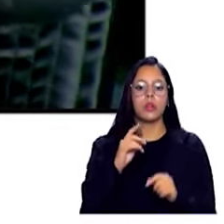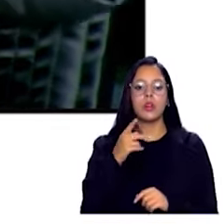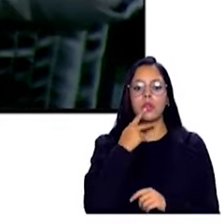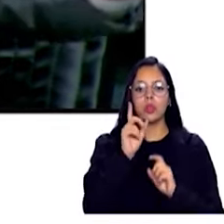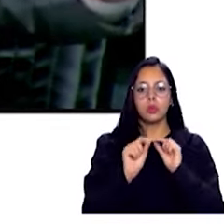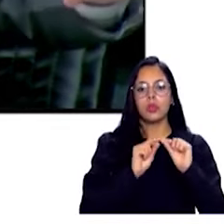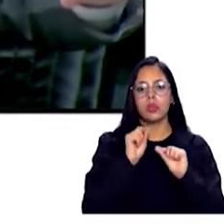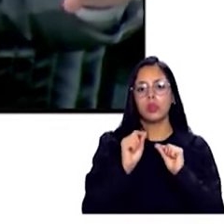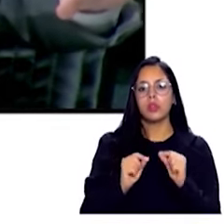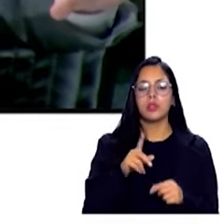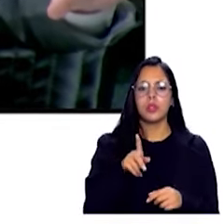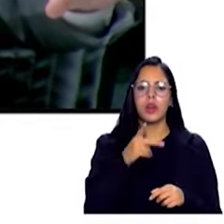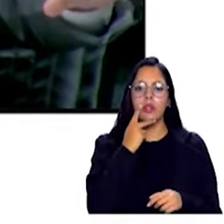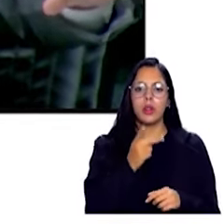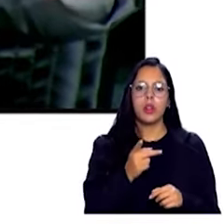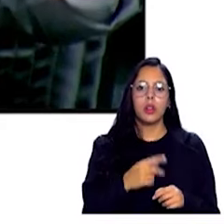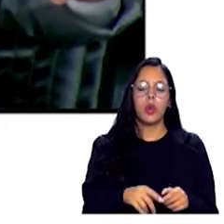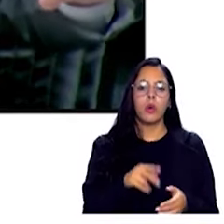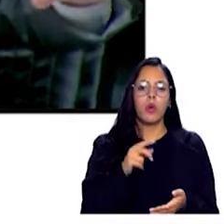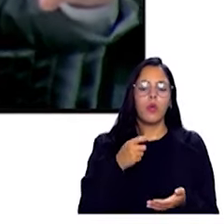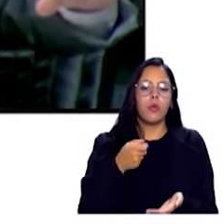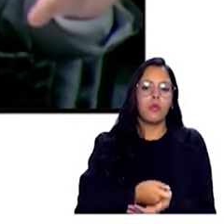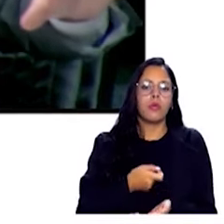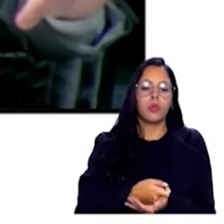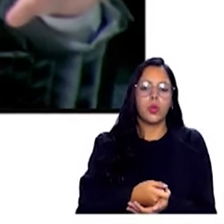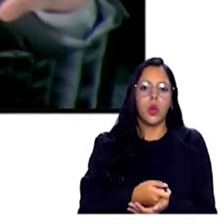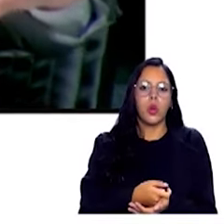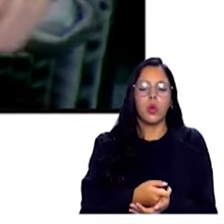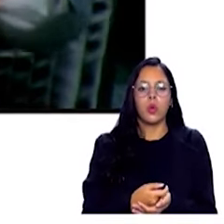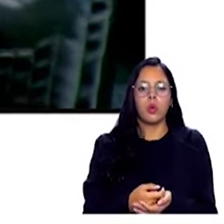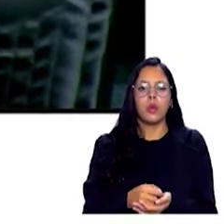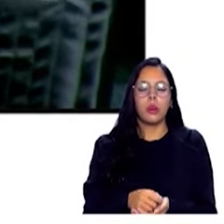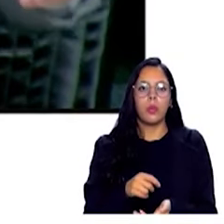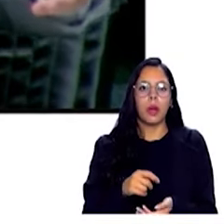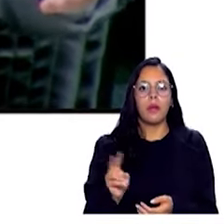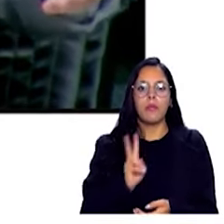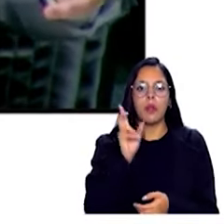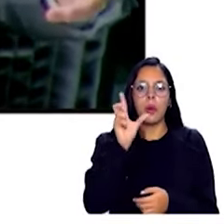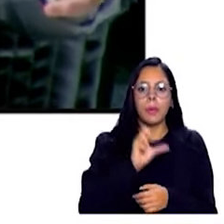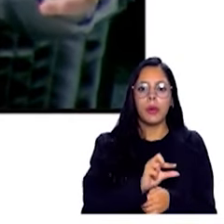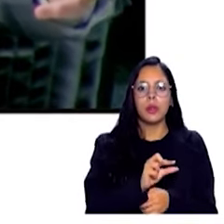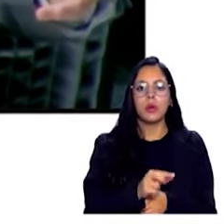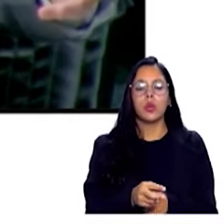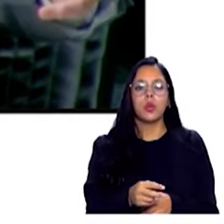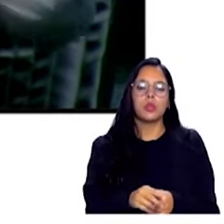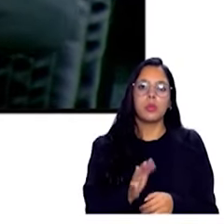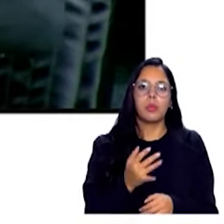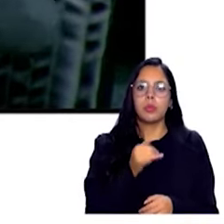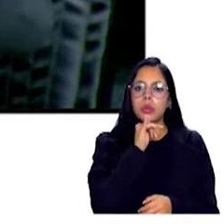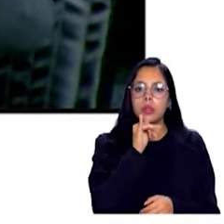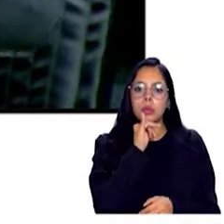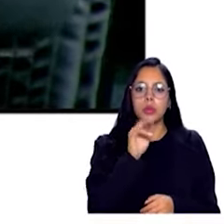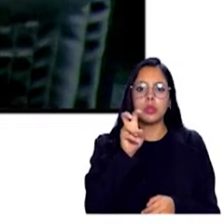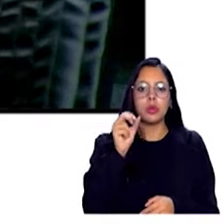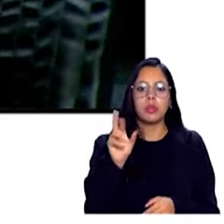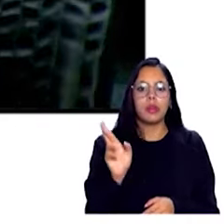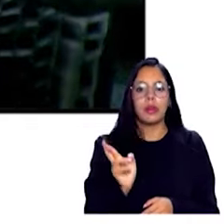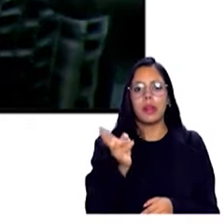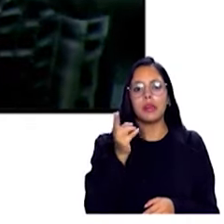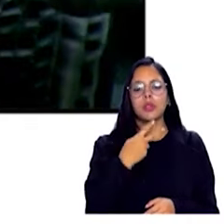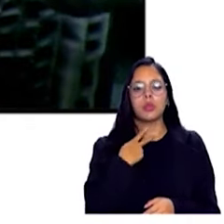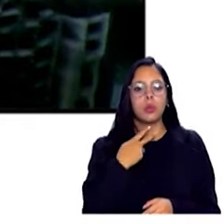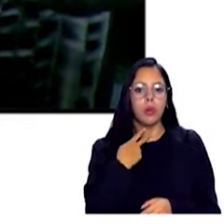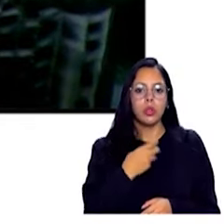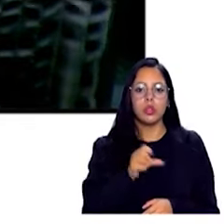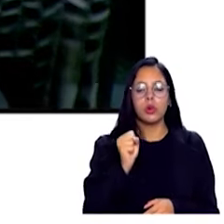cobrar pequeno valor perante o judiciário mas é que o judiciário não pode ficar cobrando o valor de r$ 50 para você primeiro você vai tentar